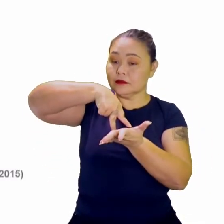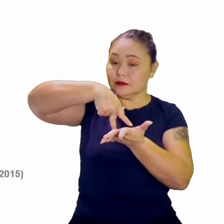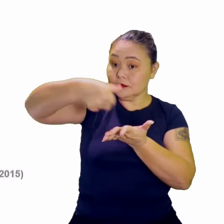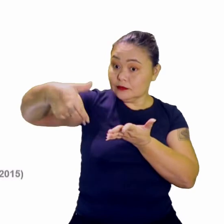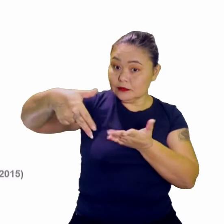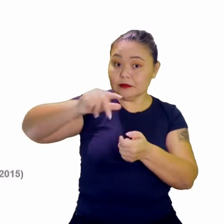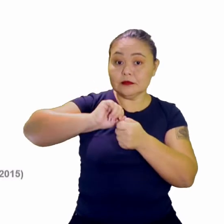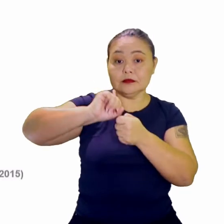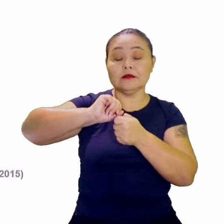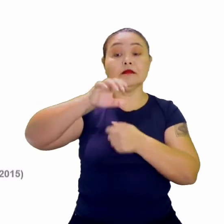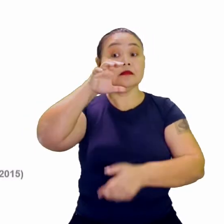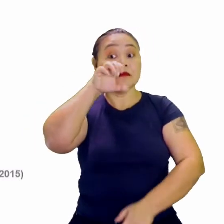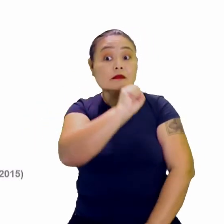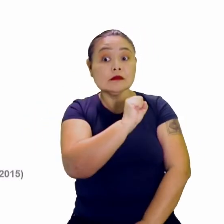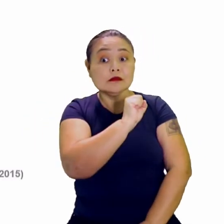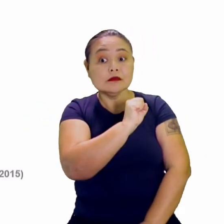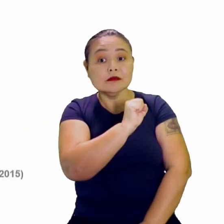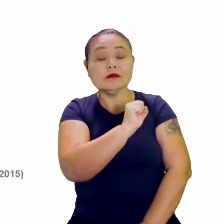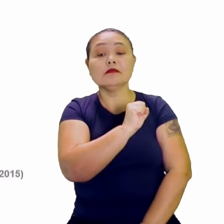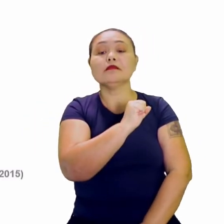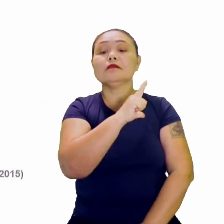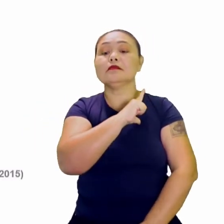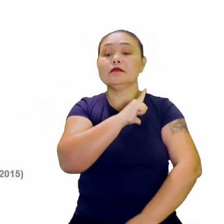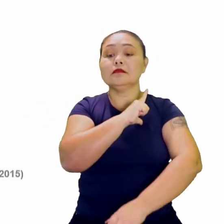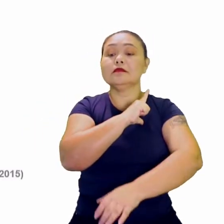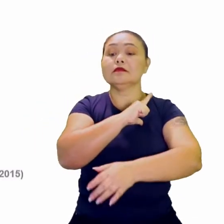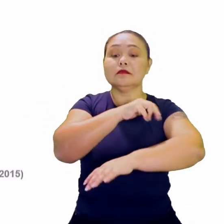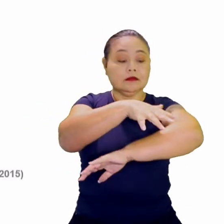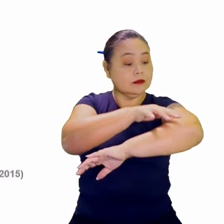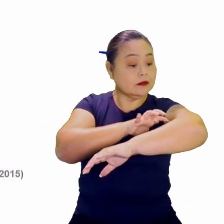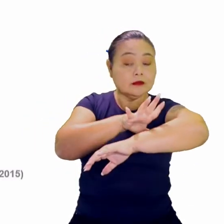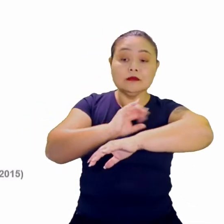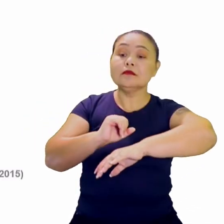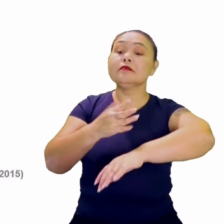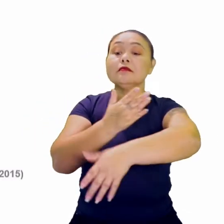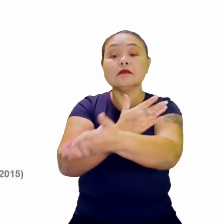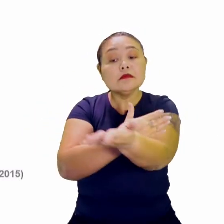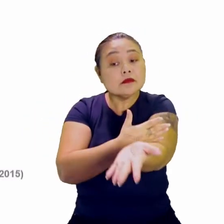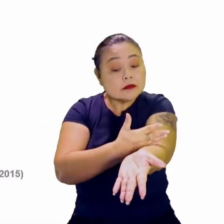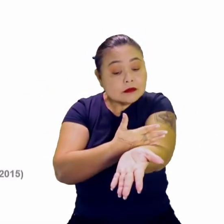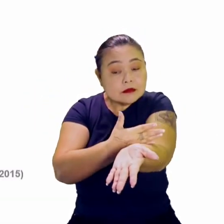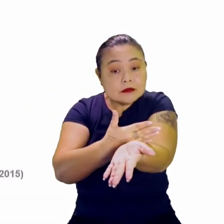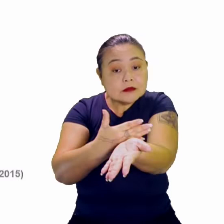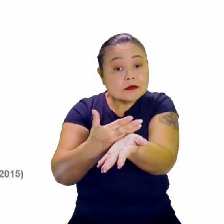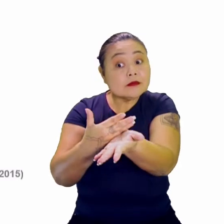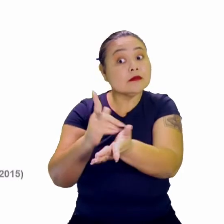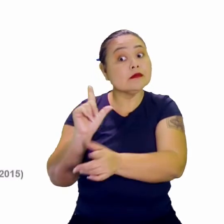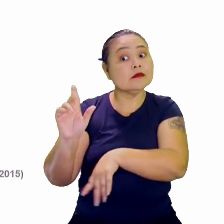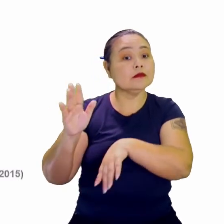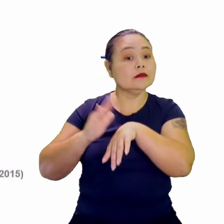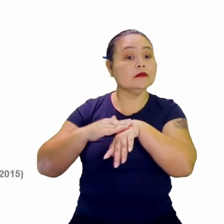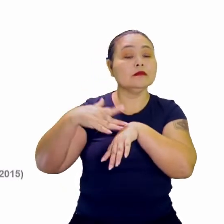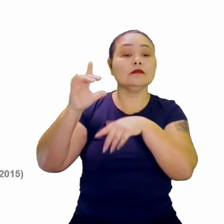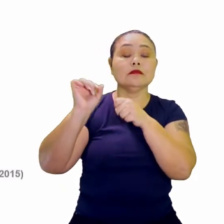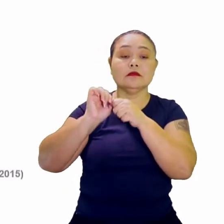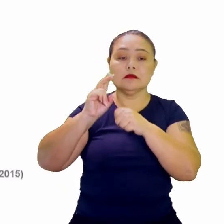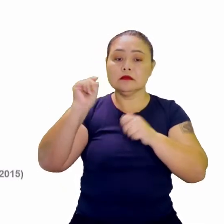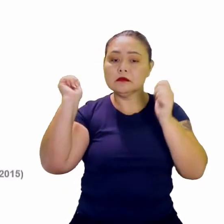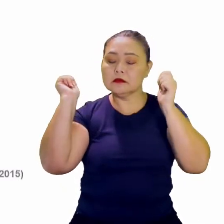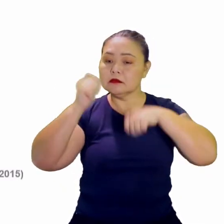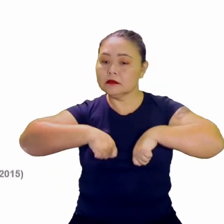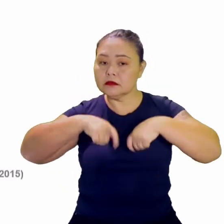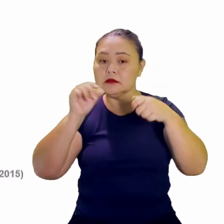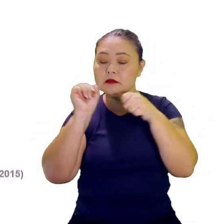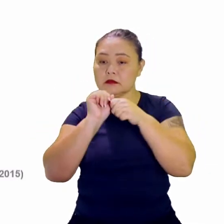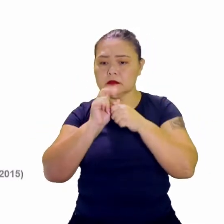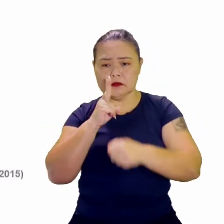elas são de contração rápida, são fibras brancas, Que mais? Tem uma alta capacidade